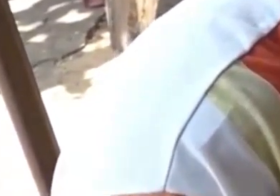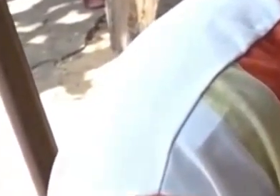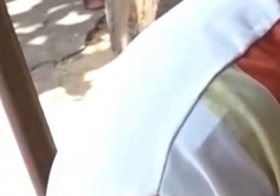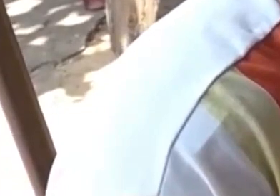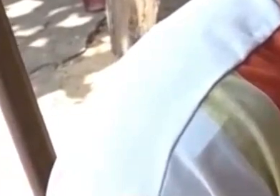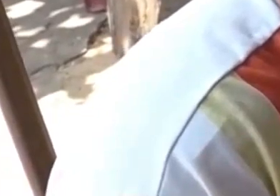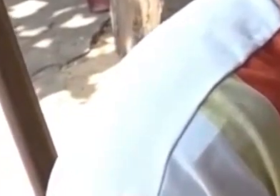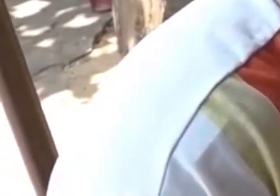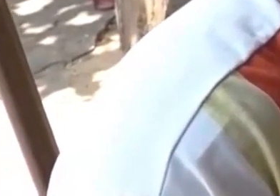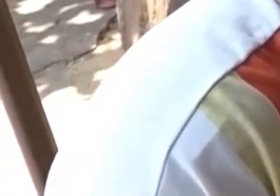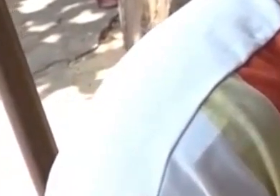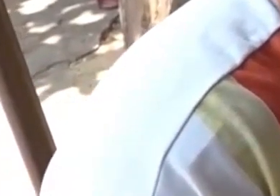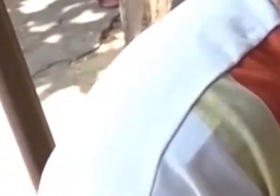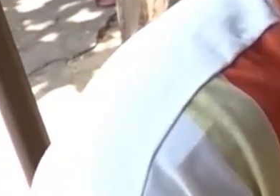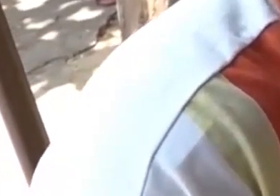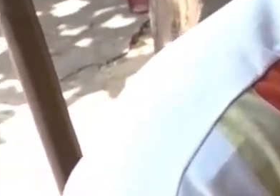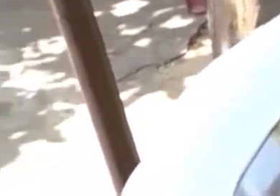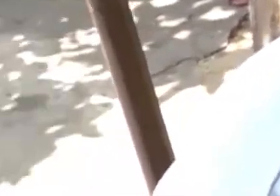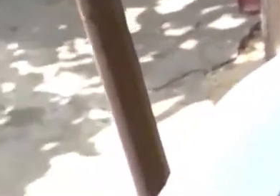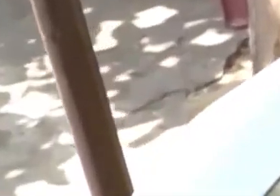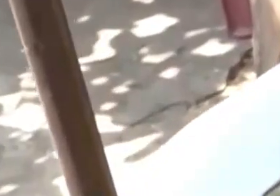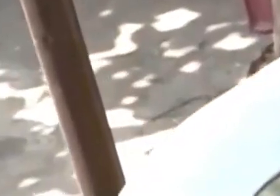vocês fazem juntos? O forró